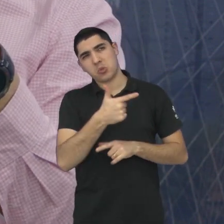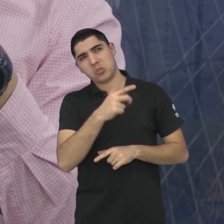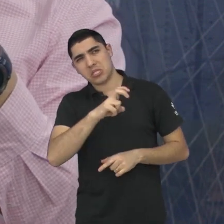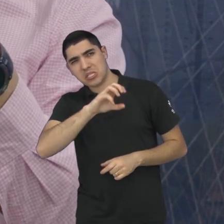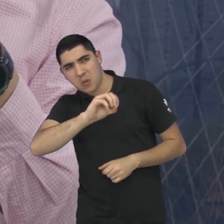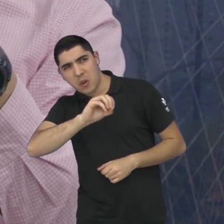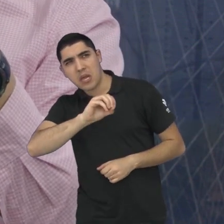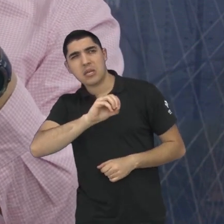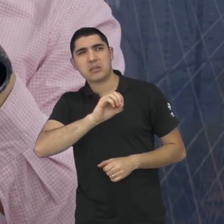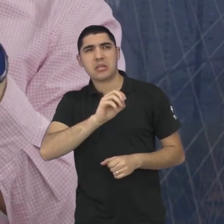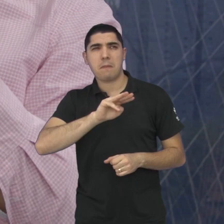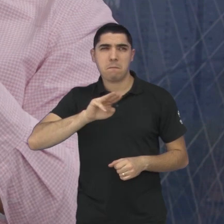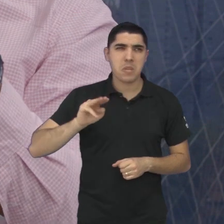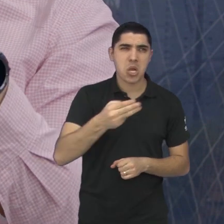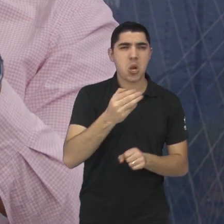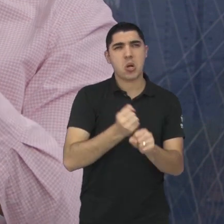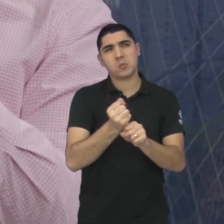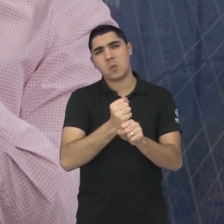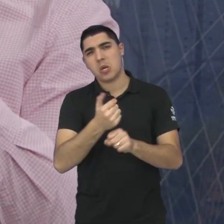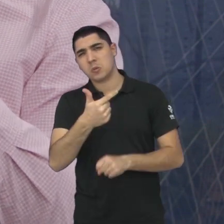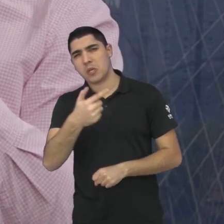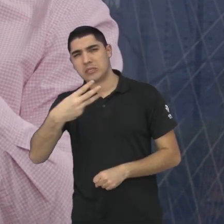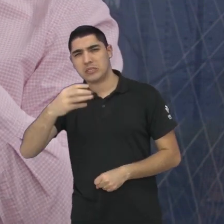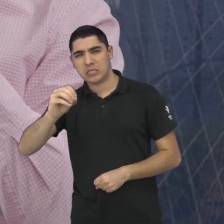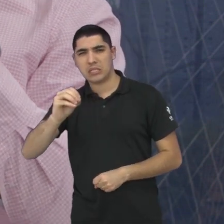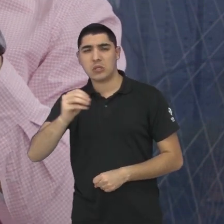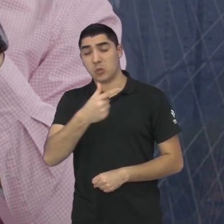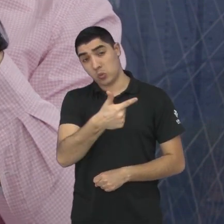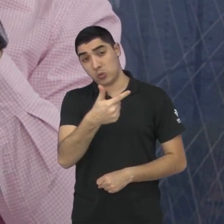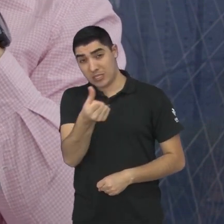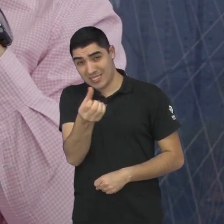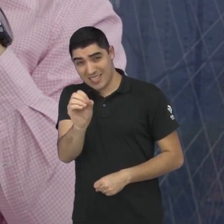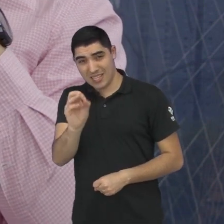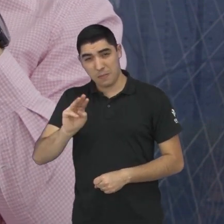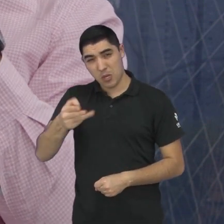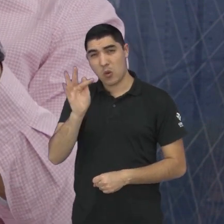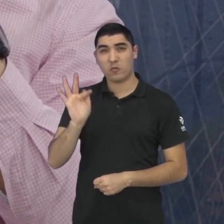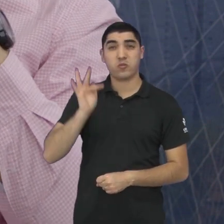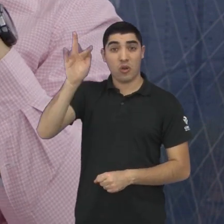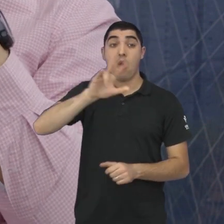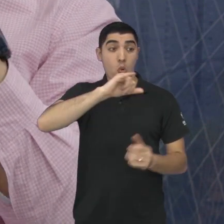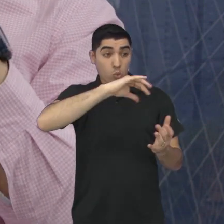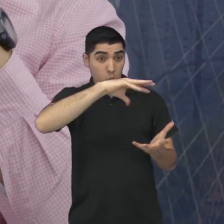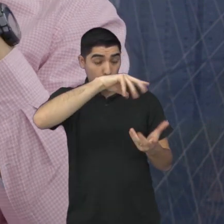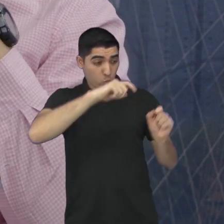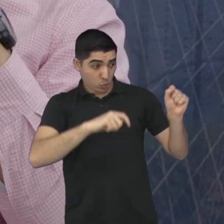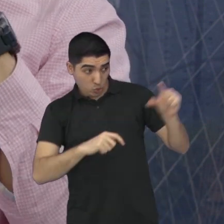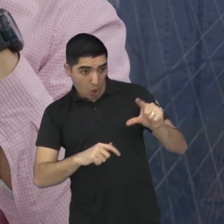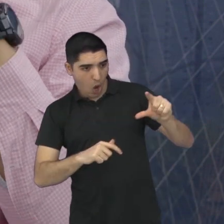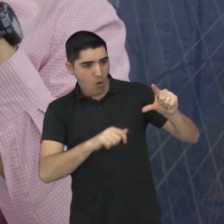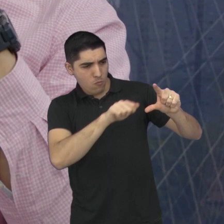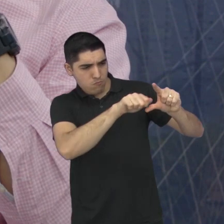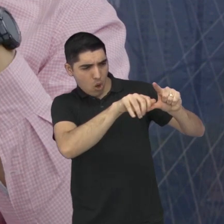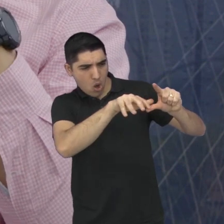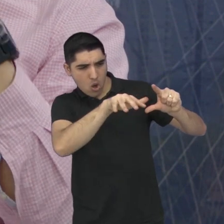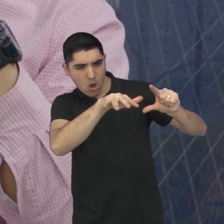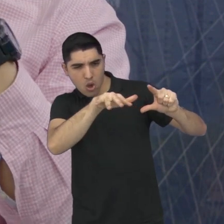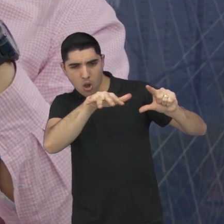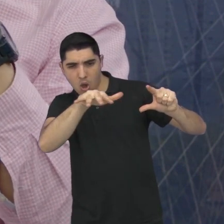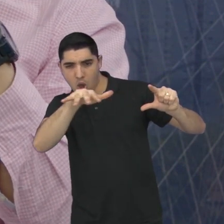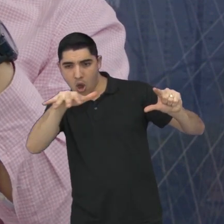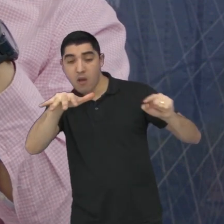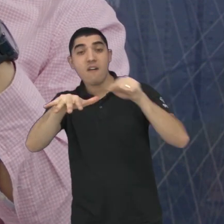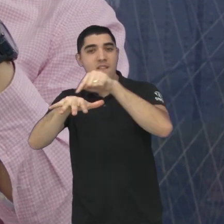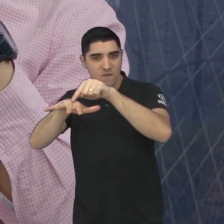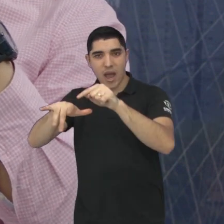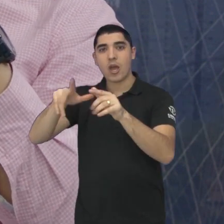expansão solar daqui a cerca de 250, 300 milhões de anos. O vento solar vai começar a remover a atmosfera da Terra,